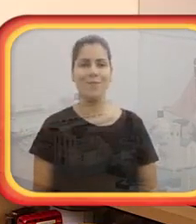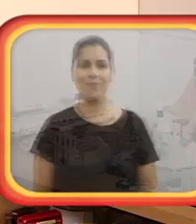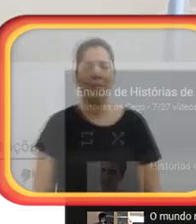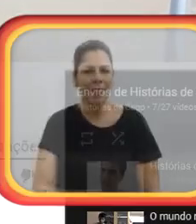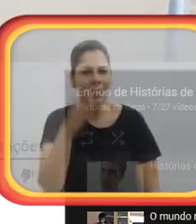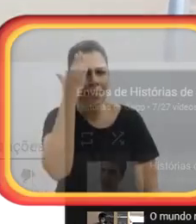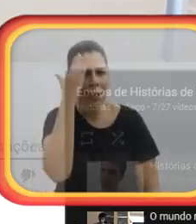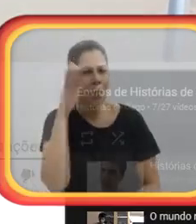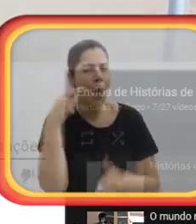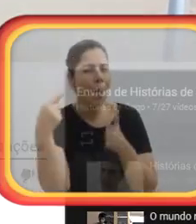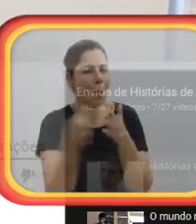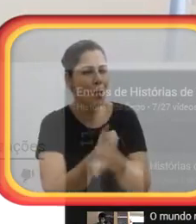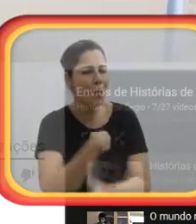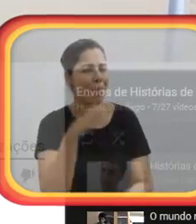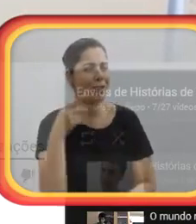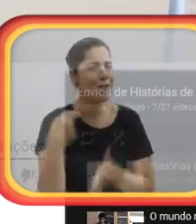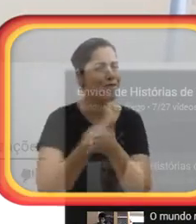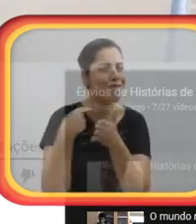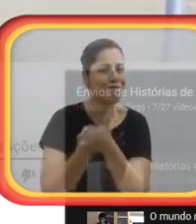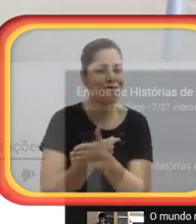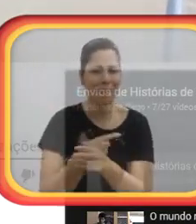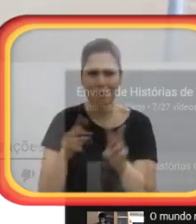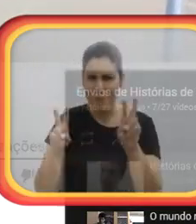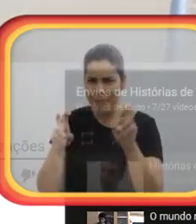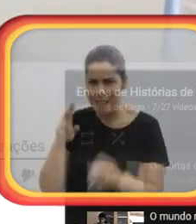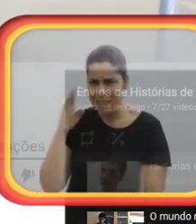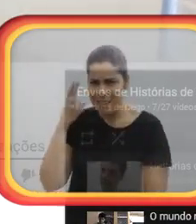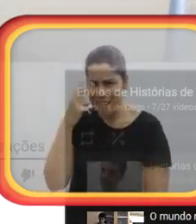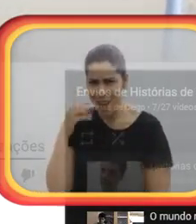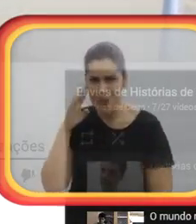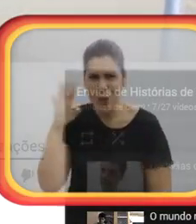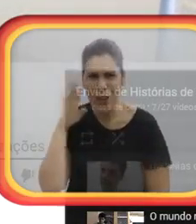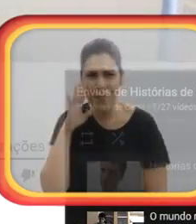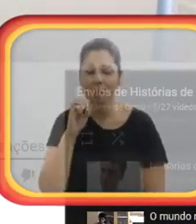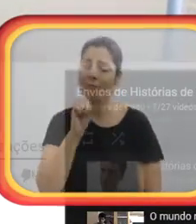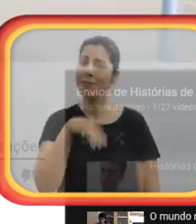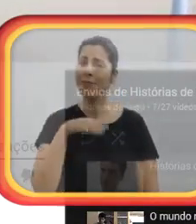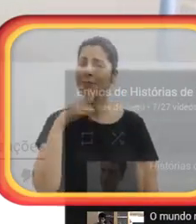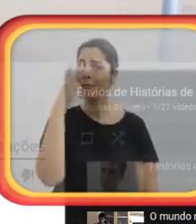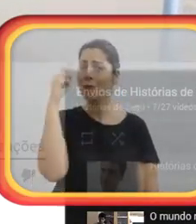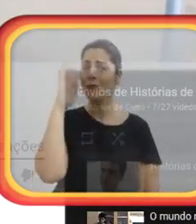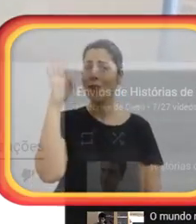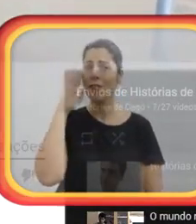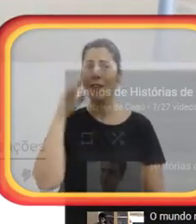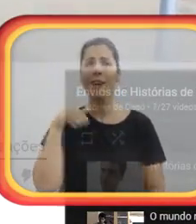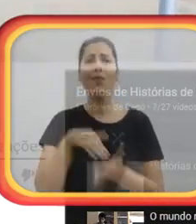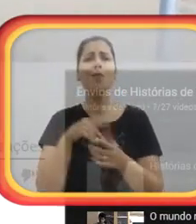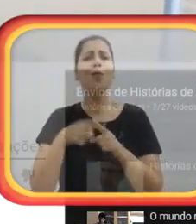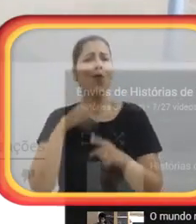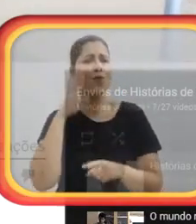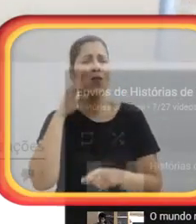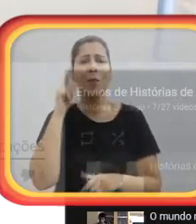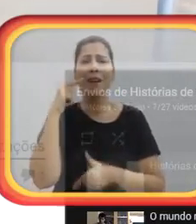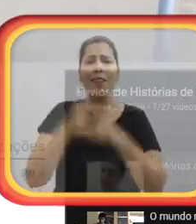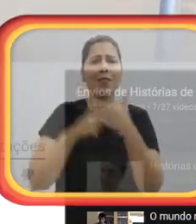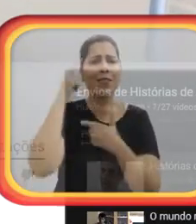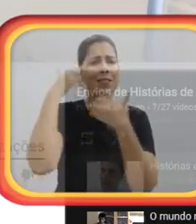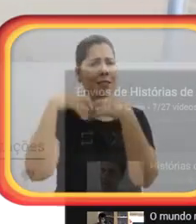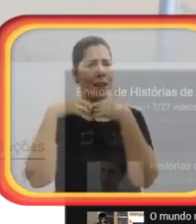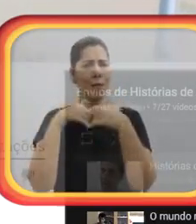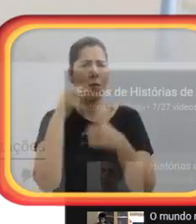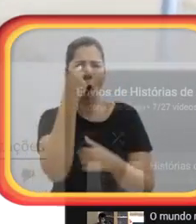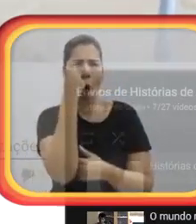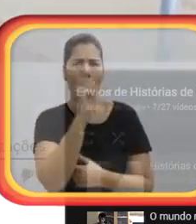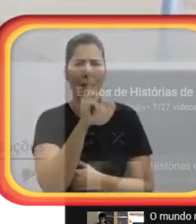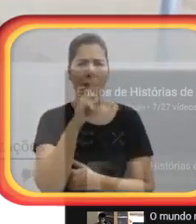Cego. Sabe qual a pergunta que mais me fazem? Vídeo. Cego sonha? Sim, cego sonha. Até porque o sonho